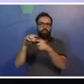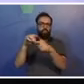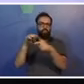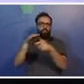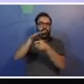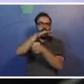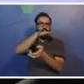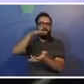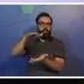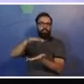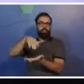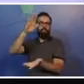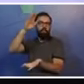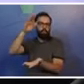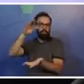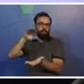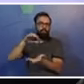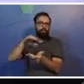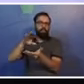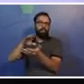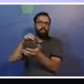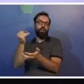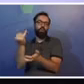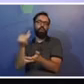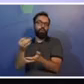Como que eu vou saber quanto que mede o lado maior, então?